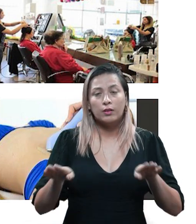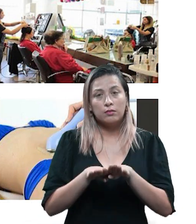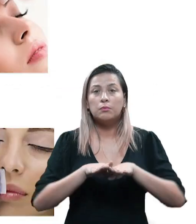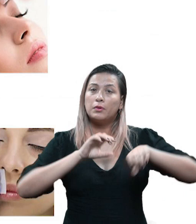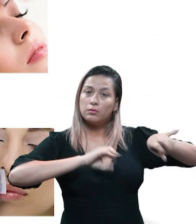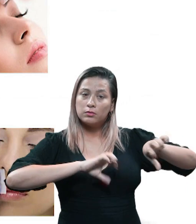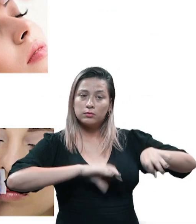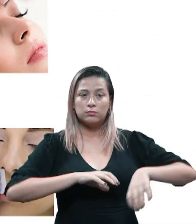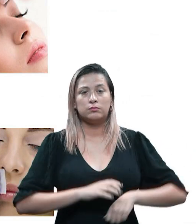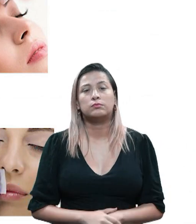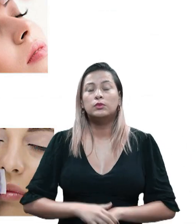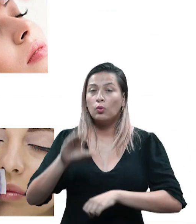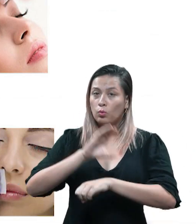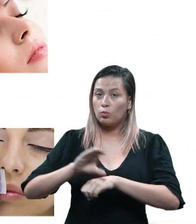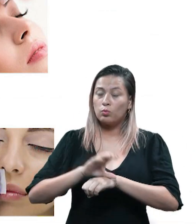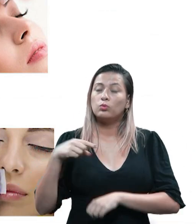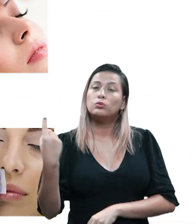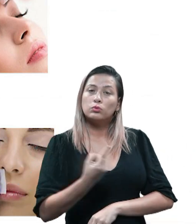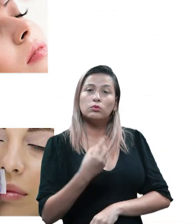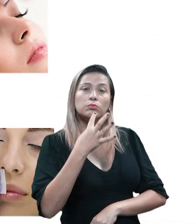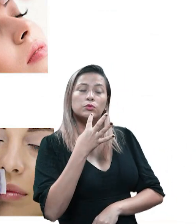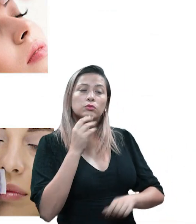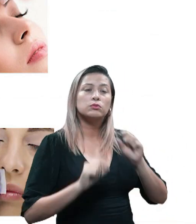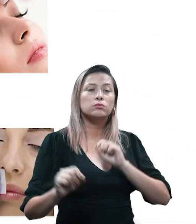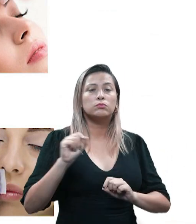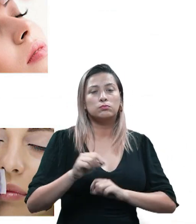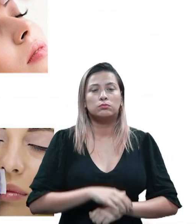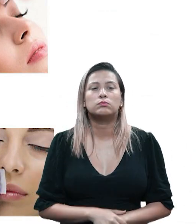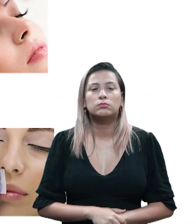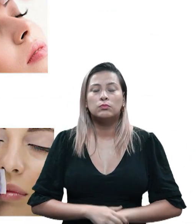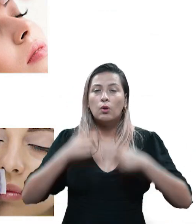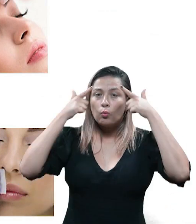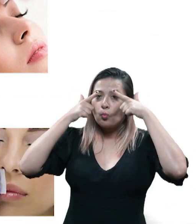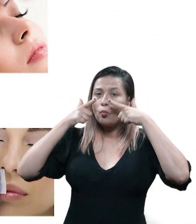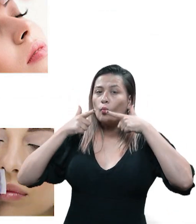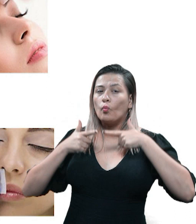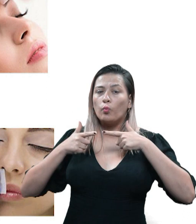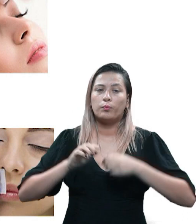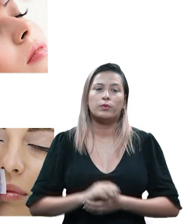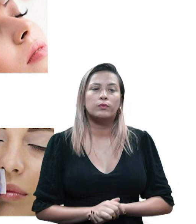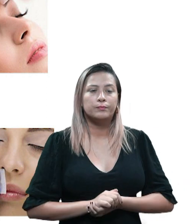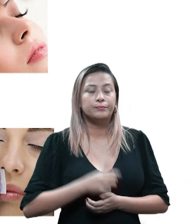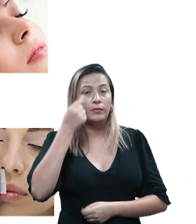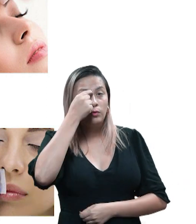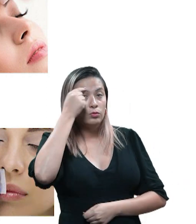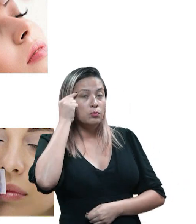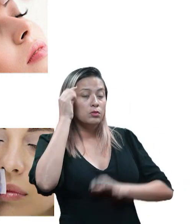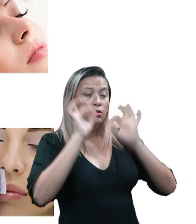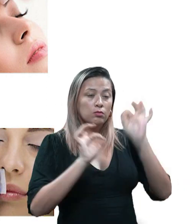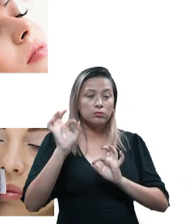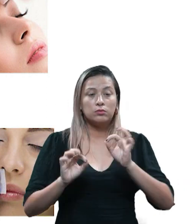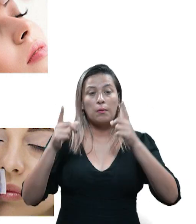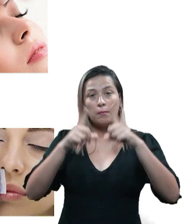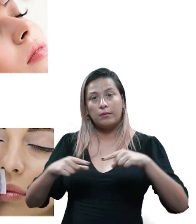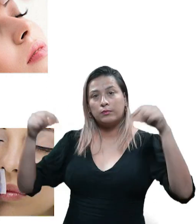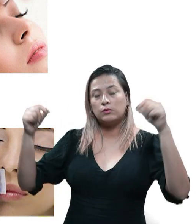docência. Nesse curso, nós iremos conhecer os procedimentos de limpeza de pele facial, design de sobrancelhas, banho